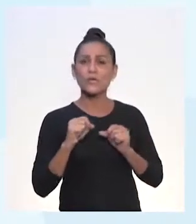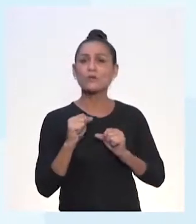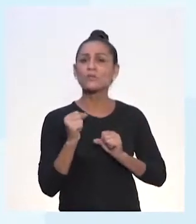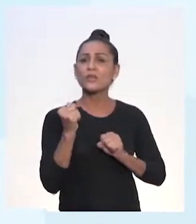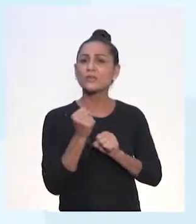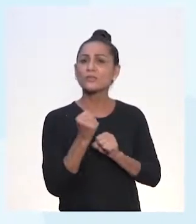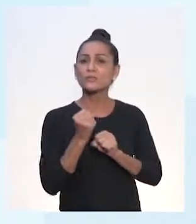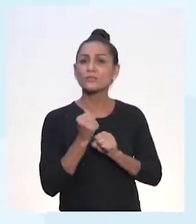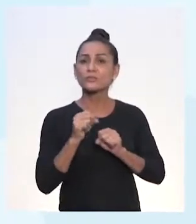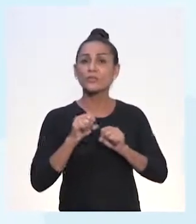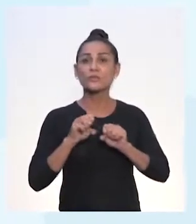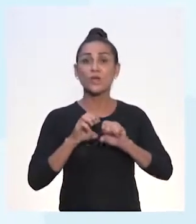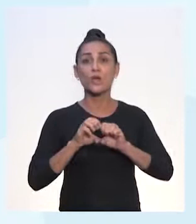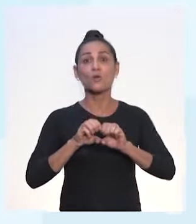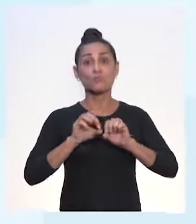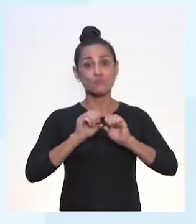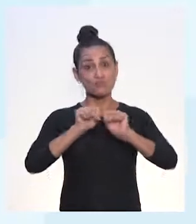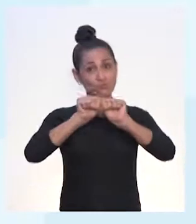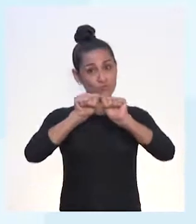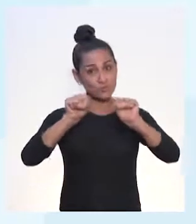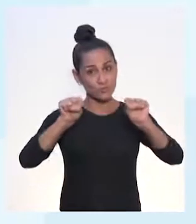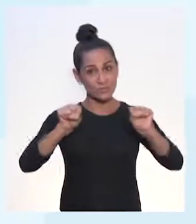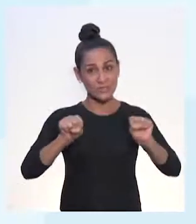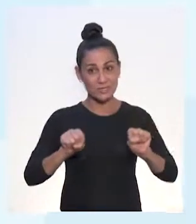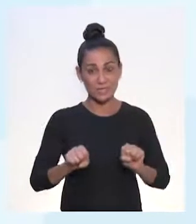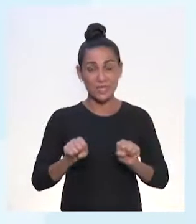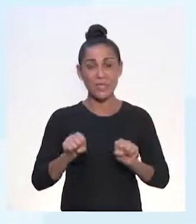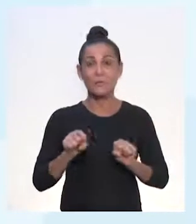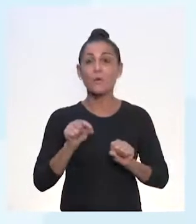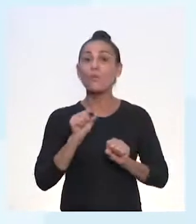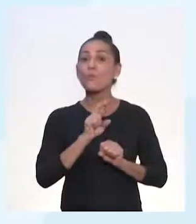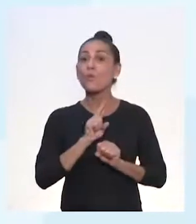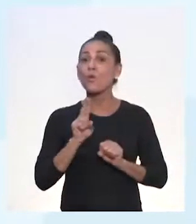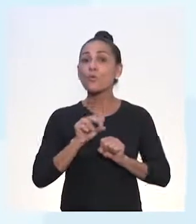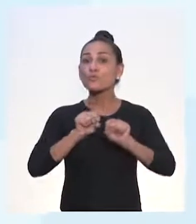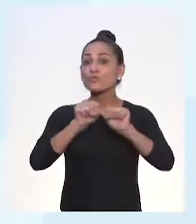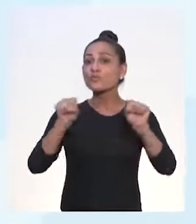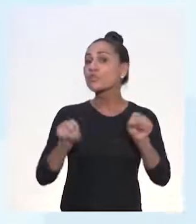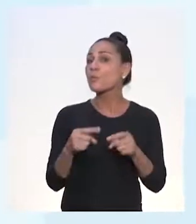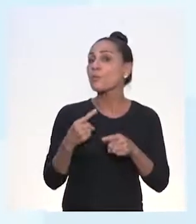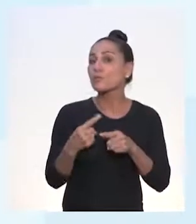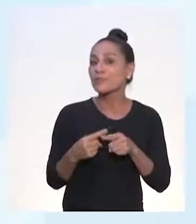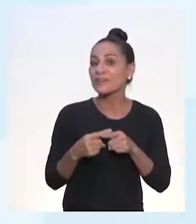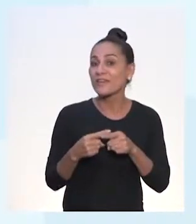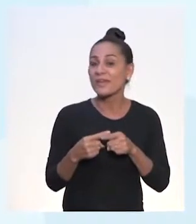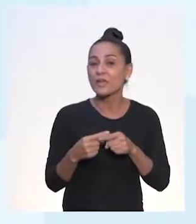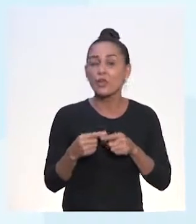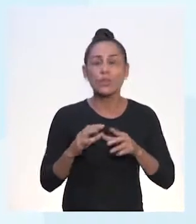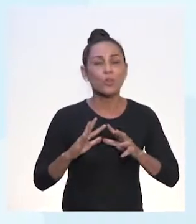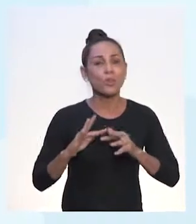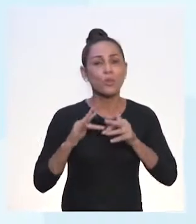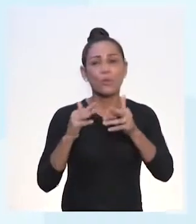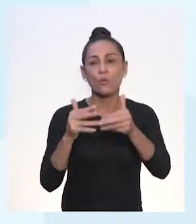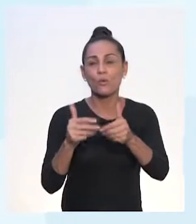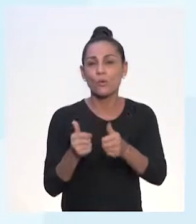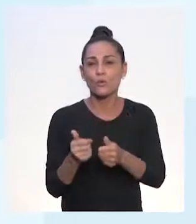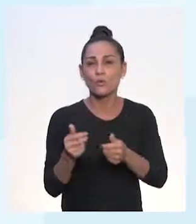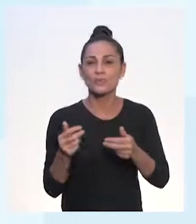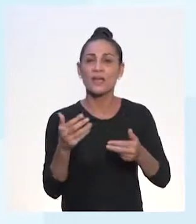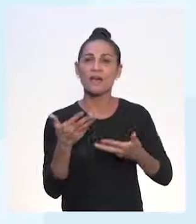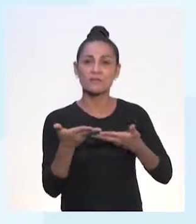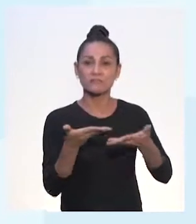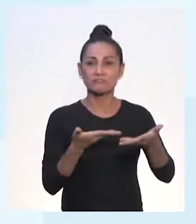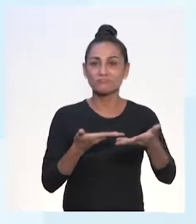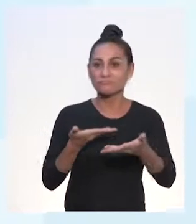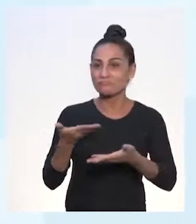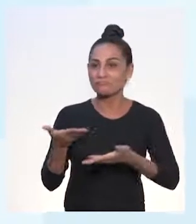um sistema. Nós chamamos de sistema, Osmar, né? Toda essa relação aqui, né? Ó, tudo isso